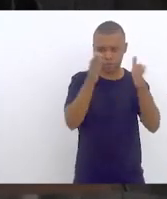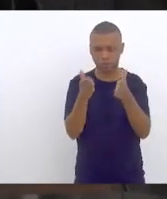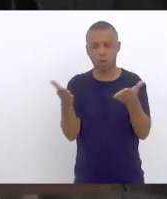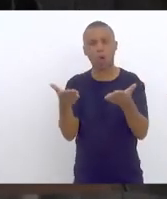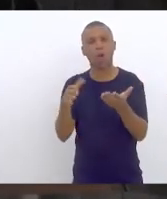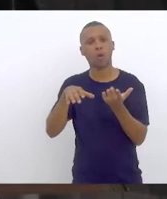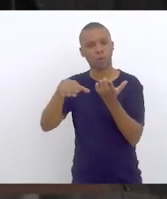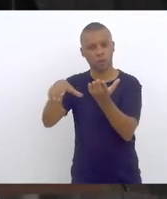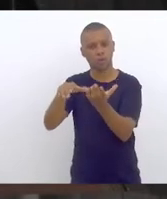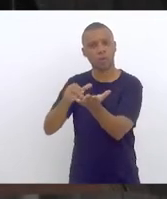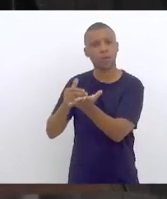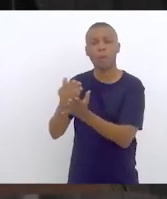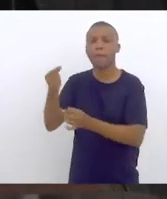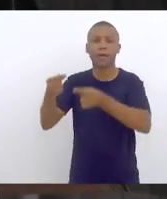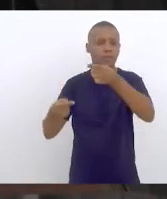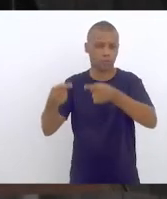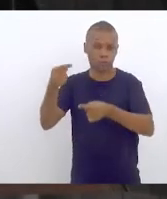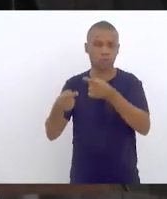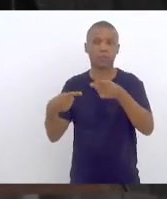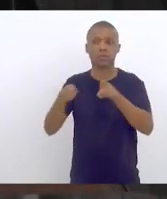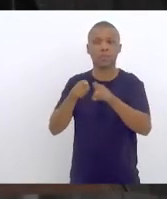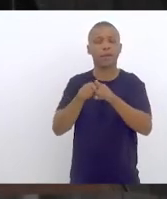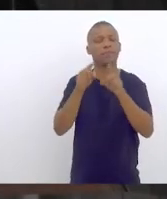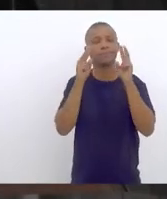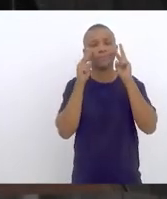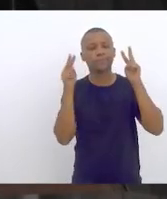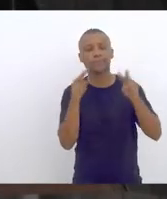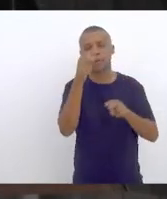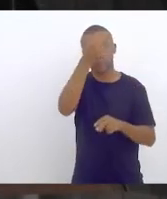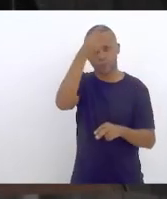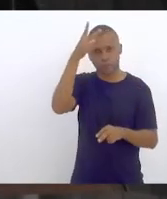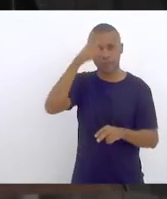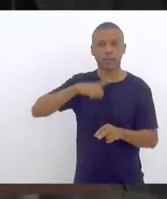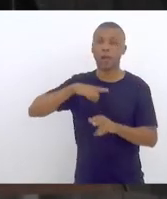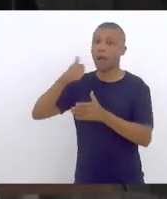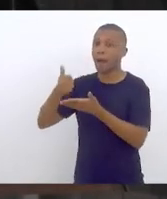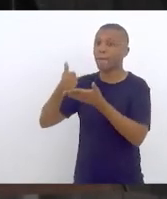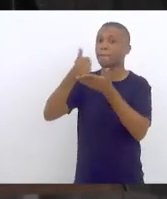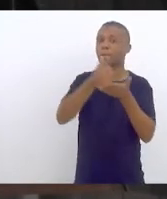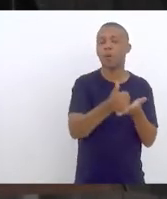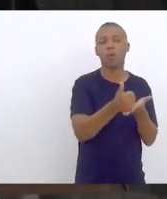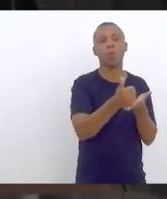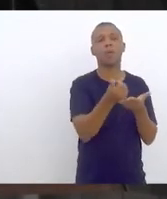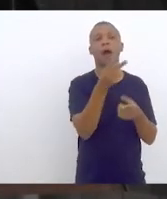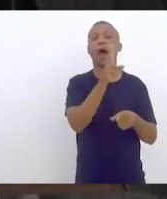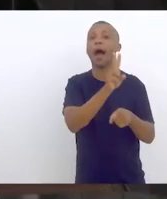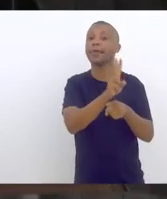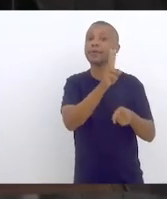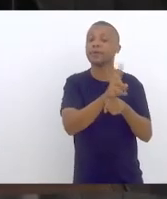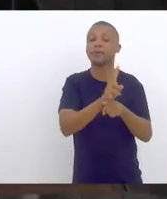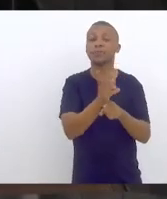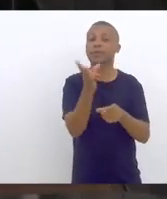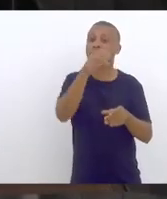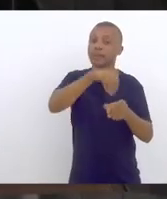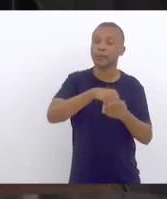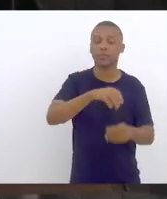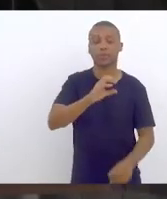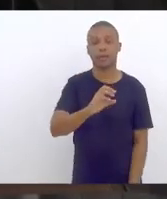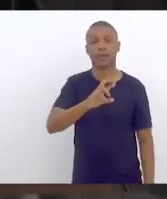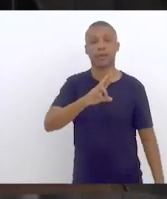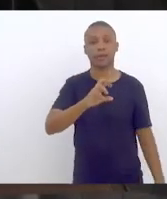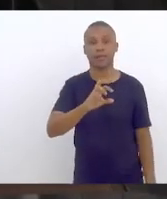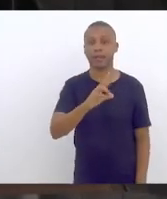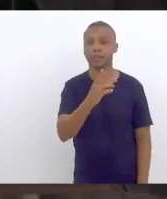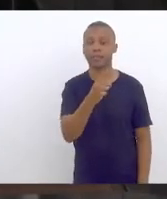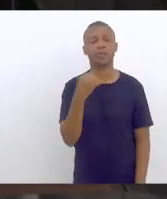ajudar a perspectiva para que os municípios voltem a ter apoio para o atendimento de crianças em creche e isso é muito